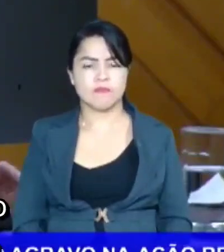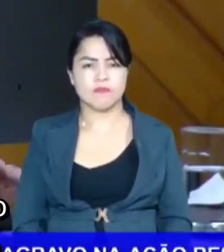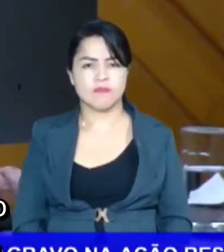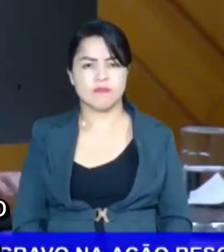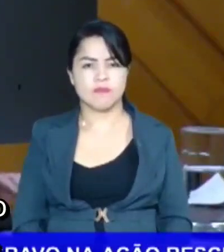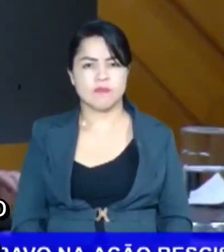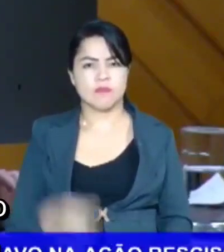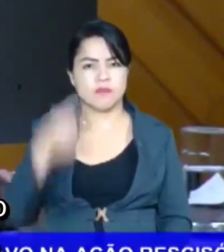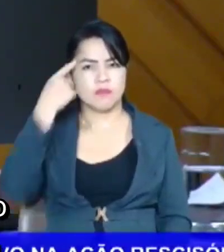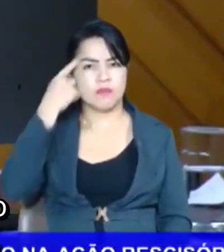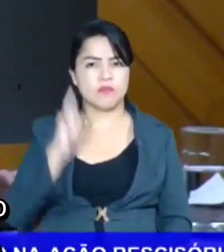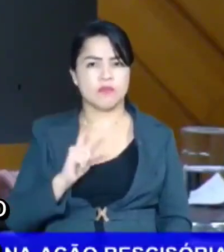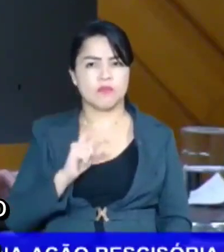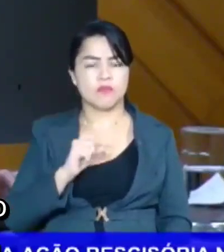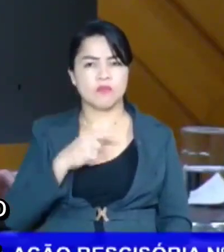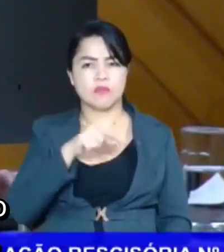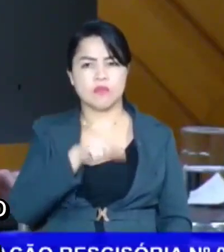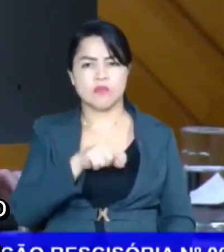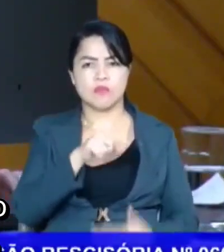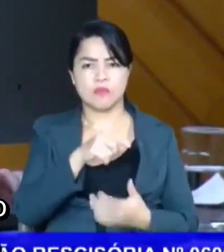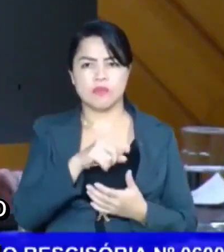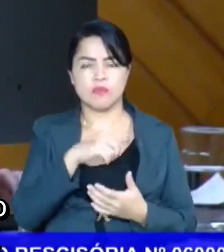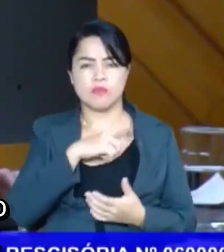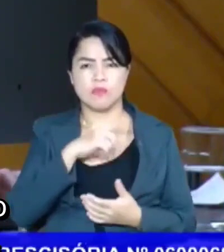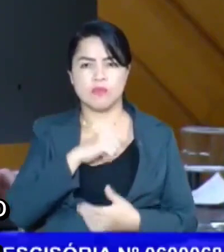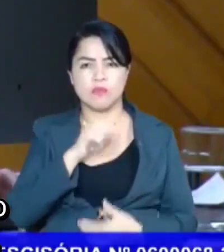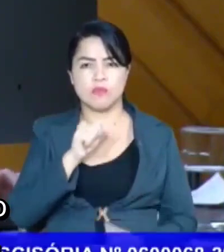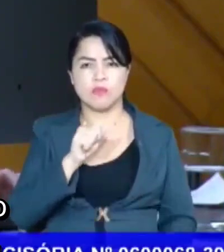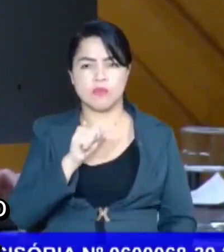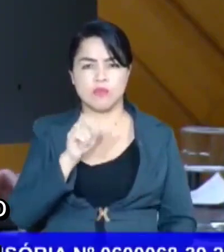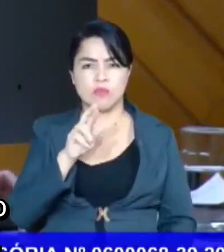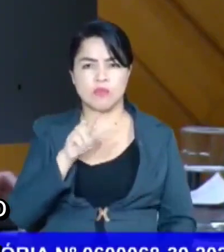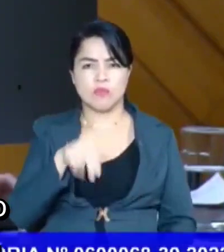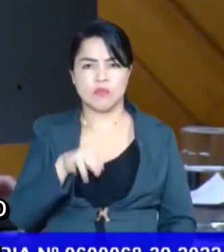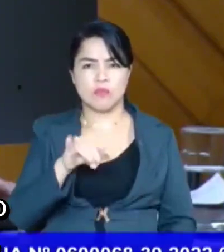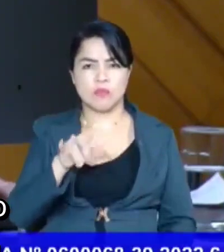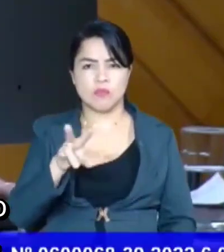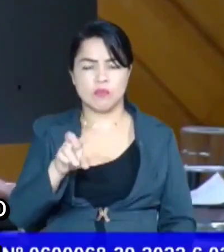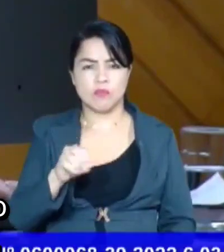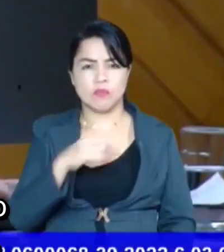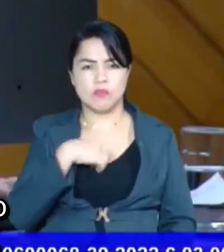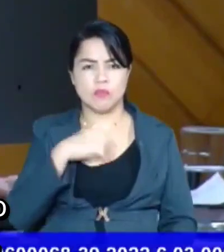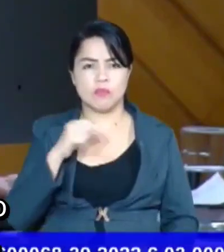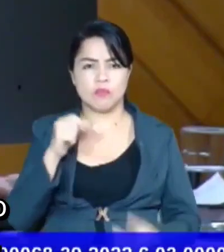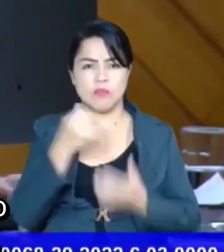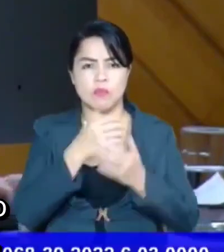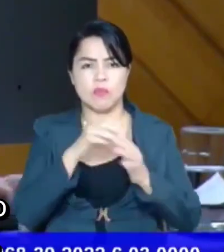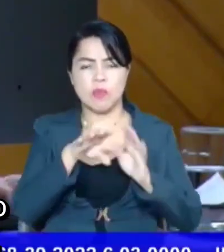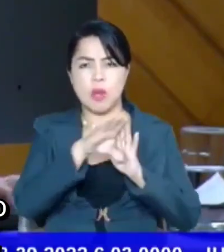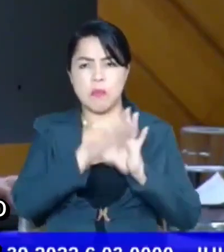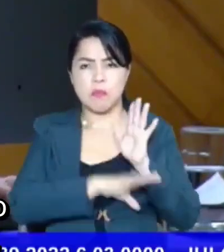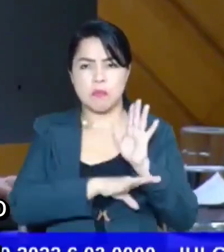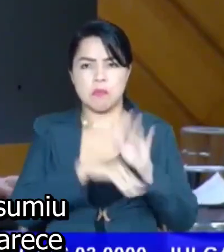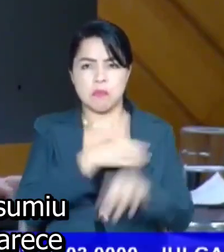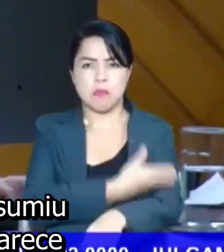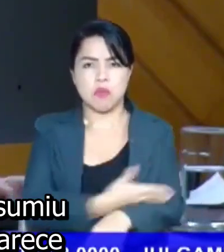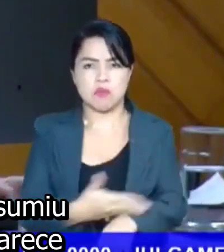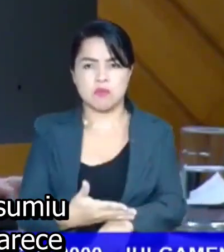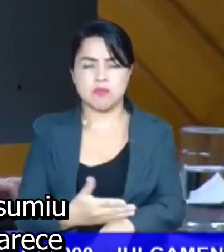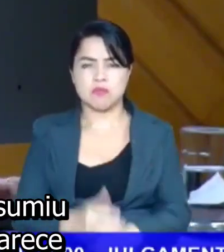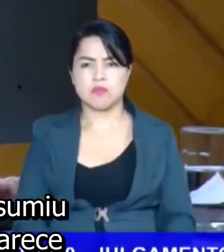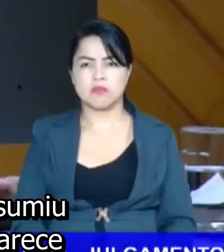Eu não sei se para vocês, mas aqui o arquivo ele tá em branco, aí no sistema.